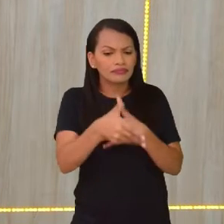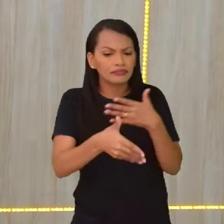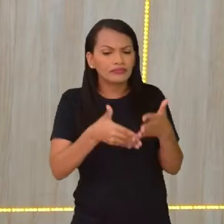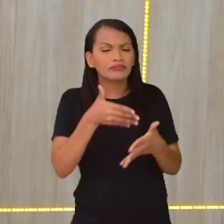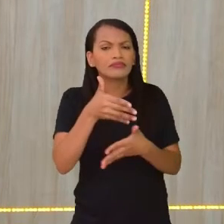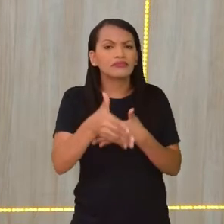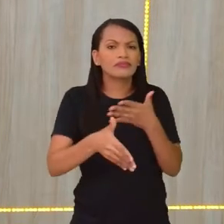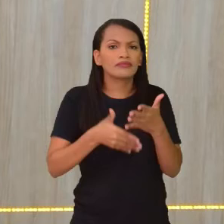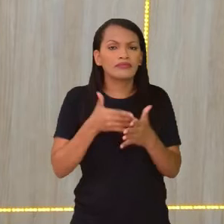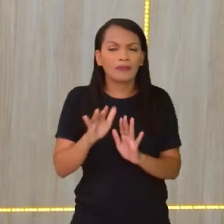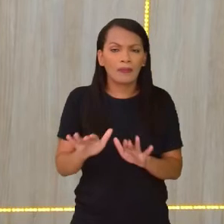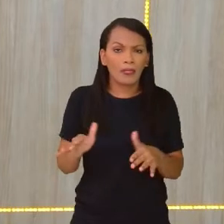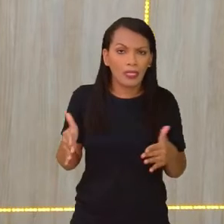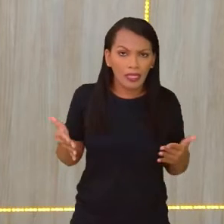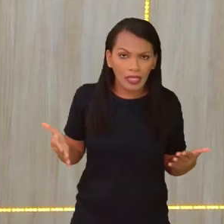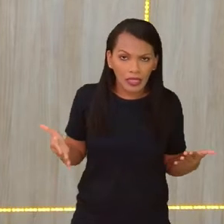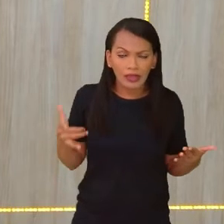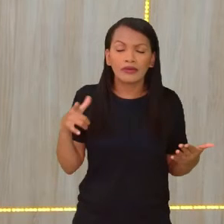Então,